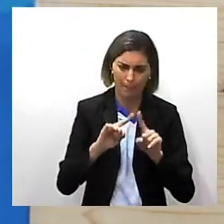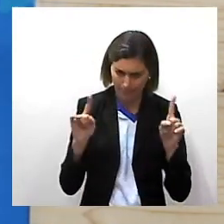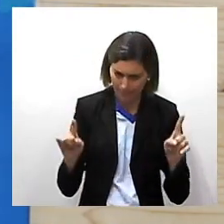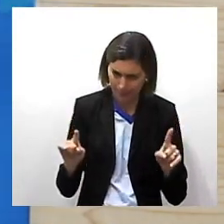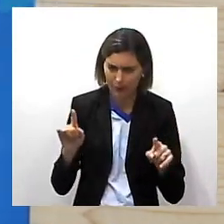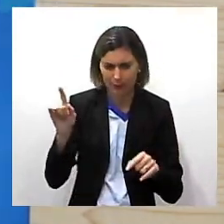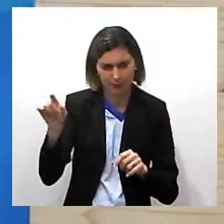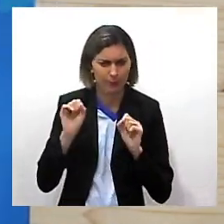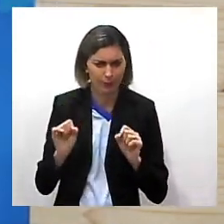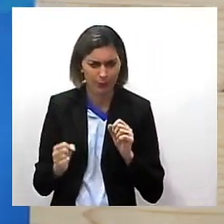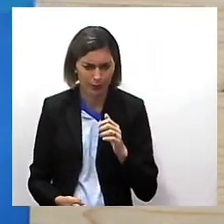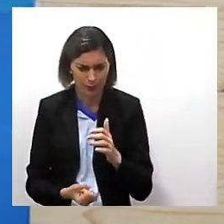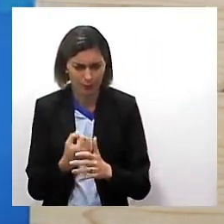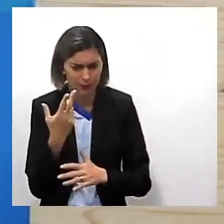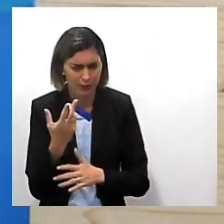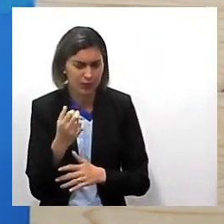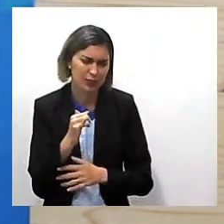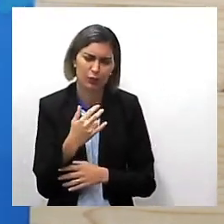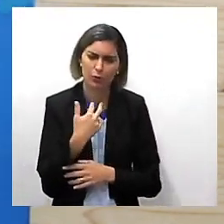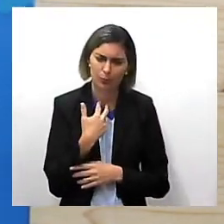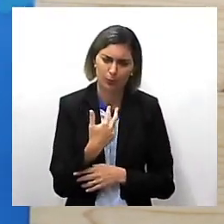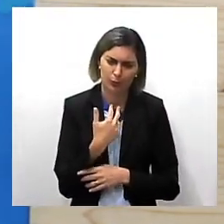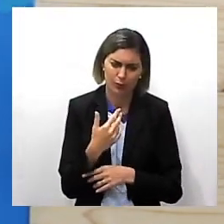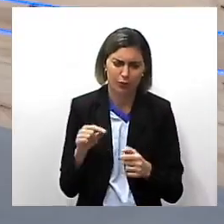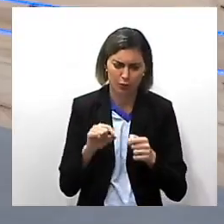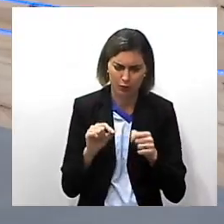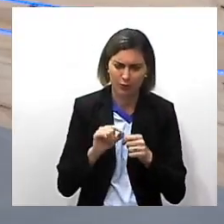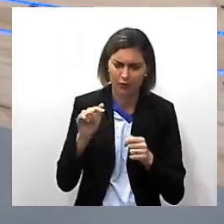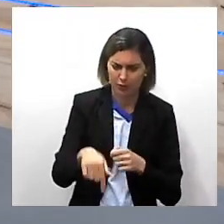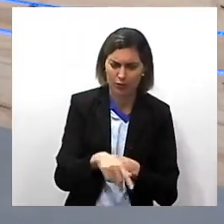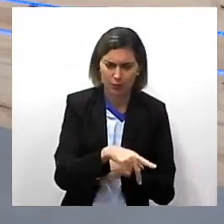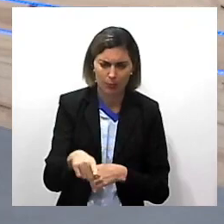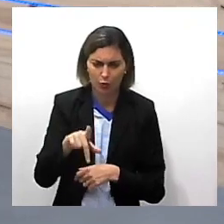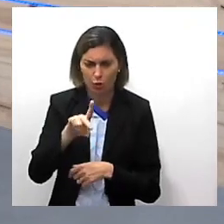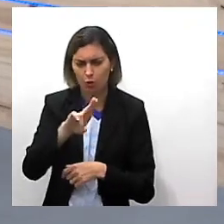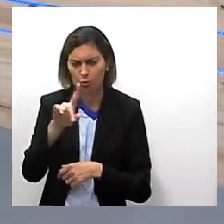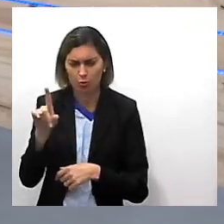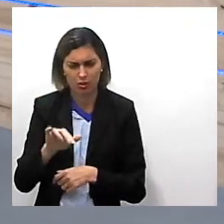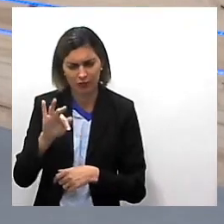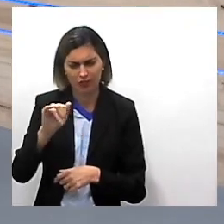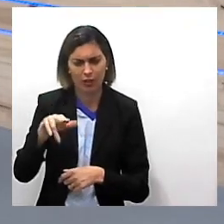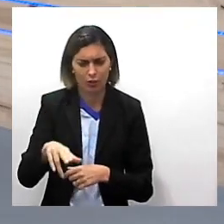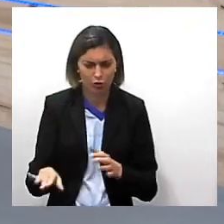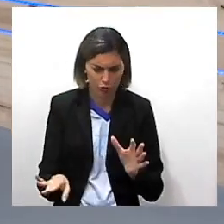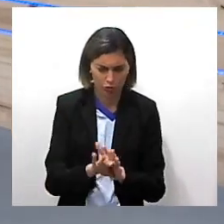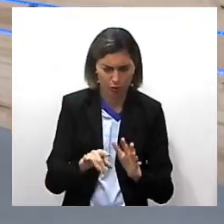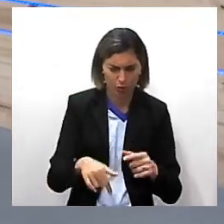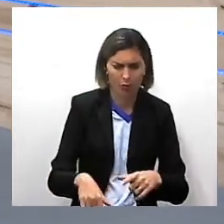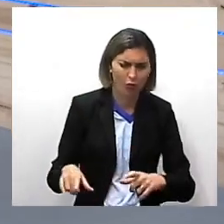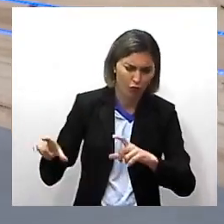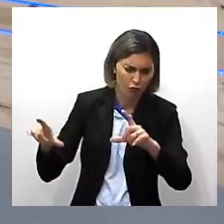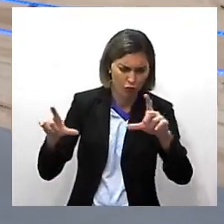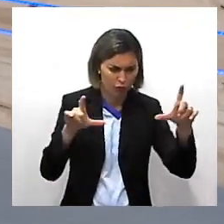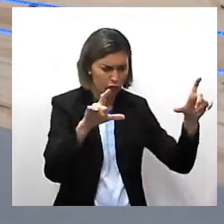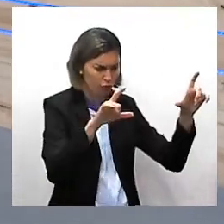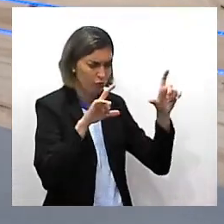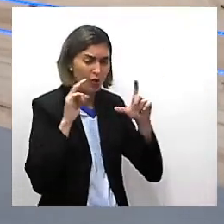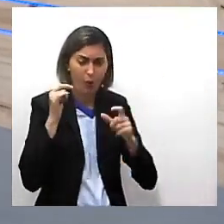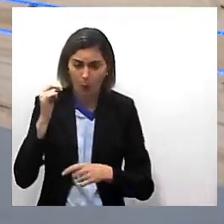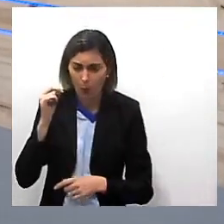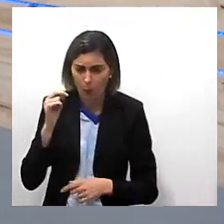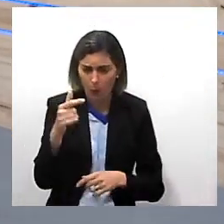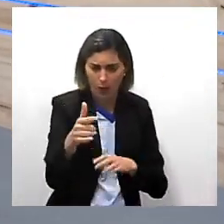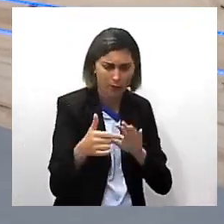aparecer? Se não pudesse aparecer, eu ia fazer aqui igual o professor Luiz Fernando, língua portuguesa, que chegou aqui filmando tudo e quase